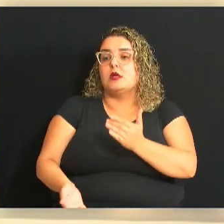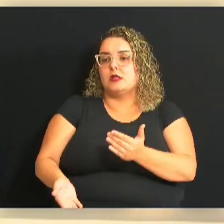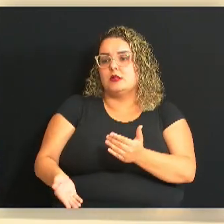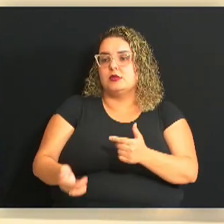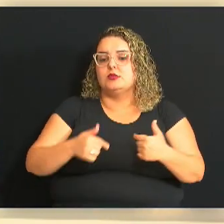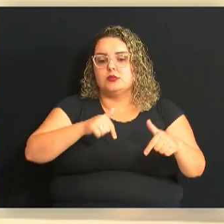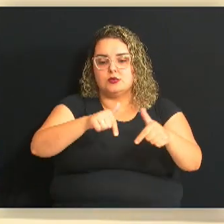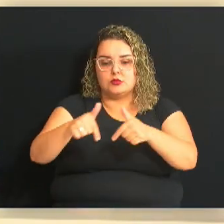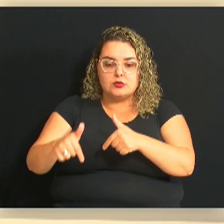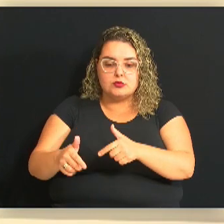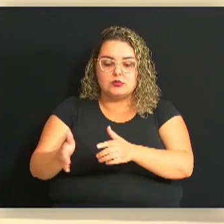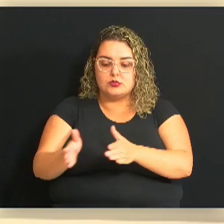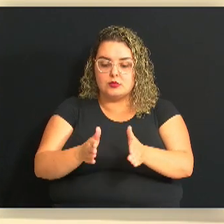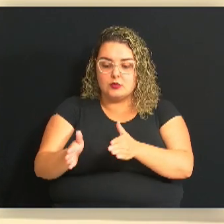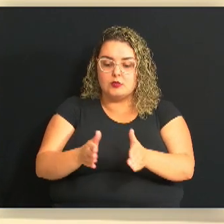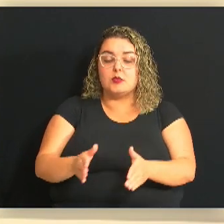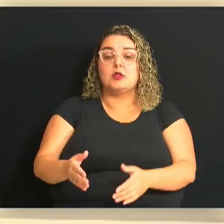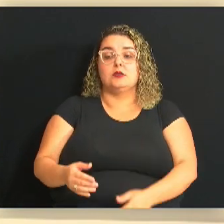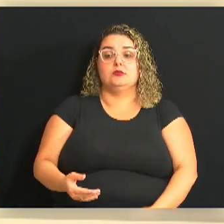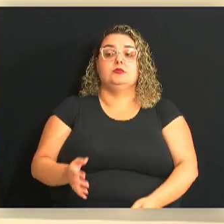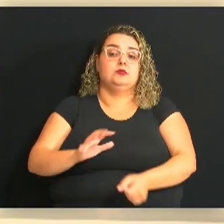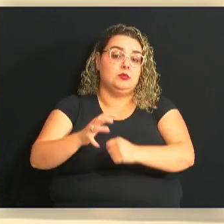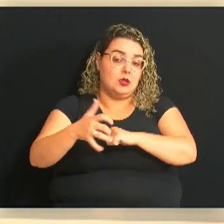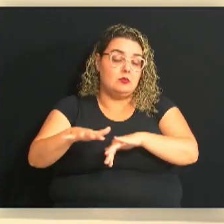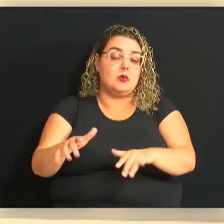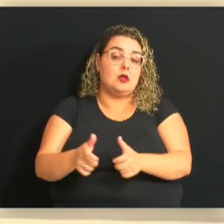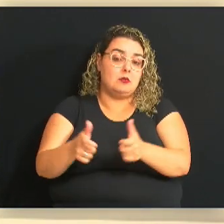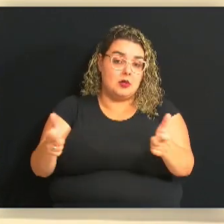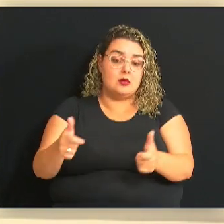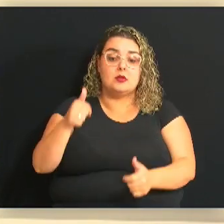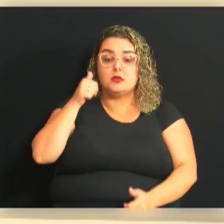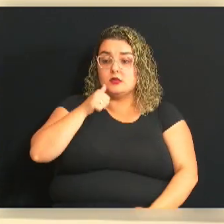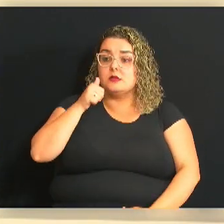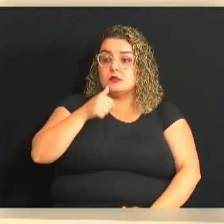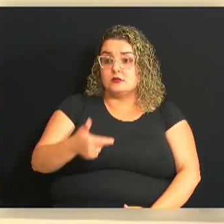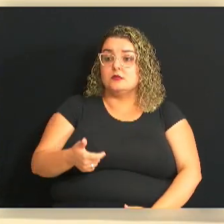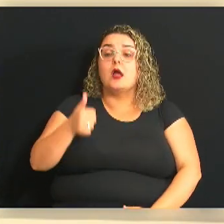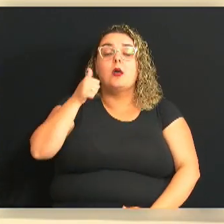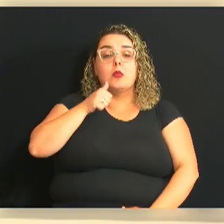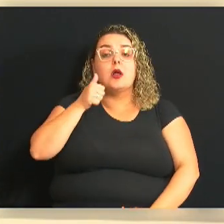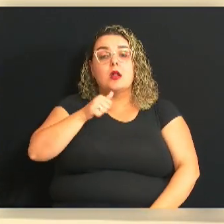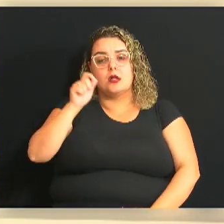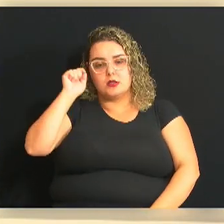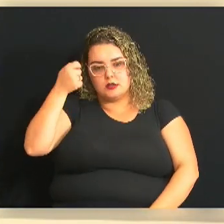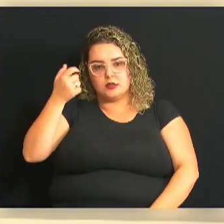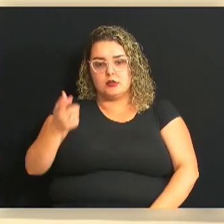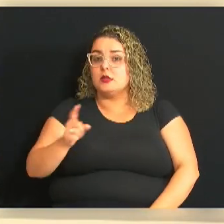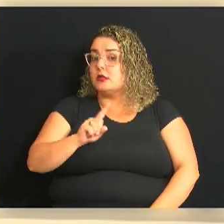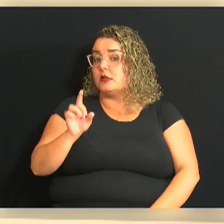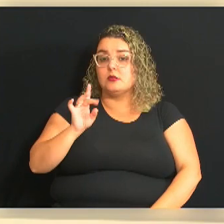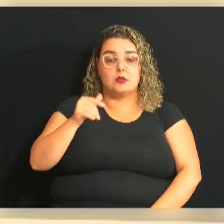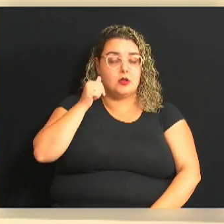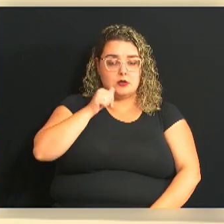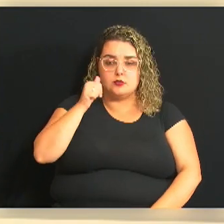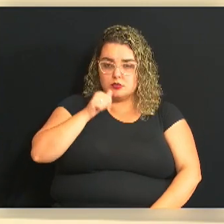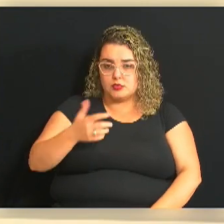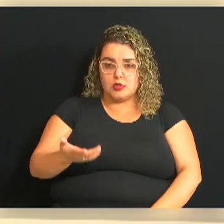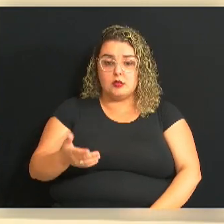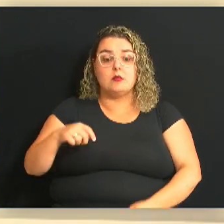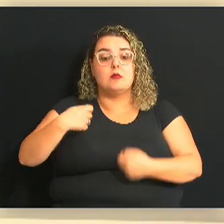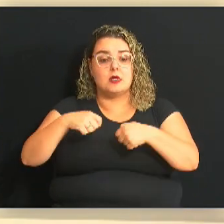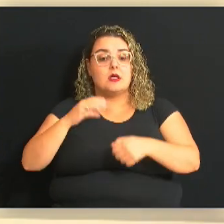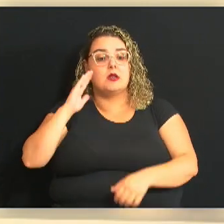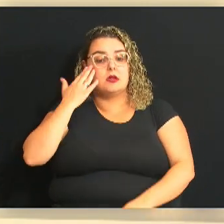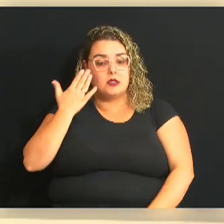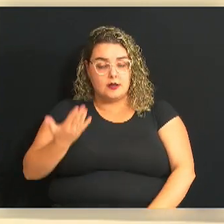empregos durante a pandemia. E a grande maioria dessas mulheres são mulheres negras. E não apenas as mulheres, a gente precisa entender também